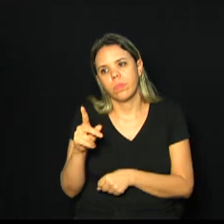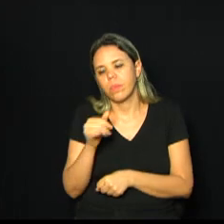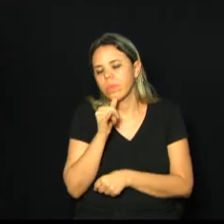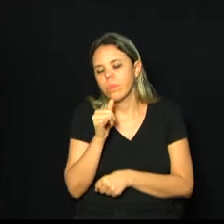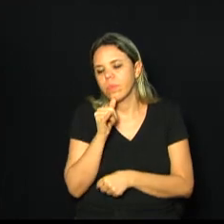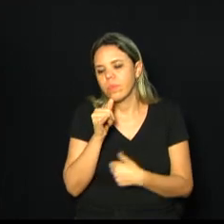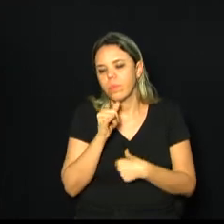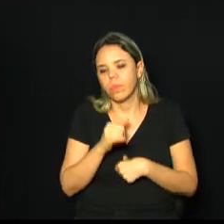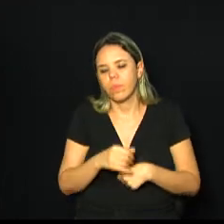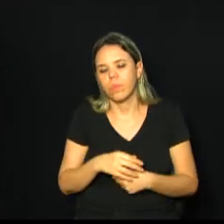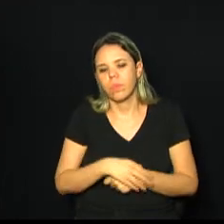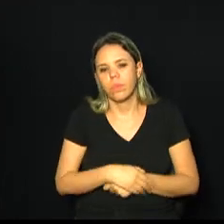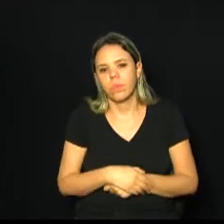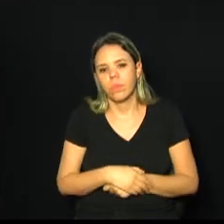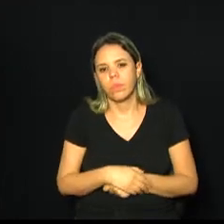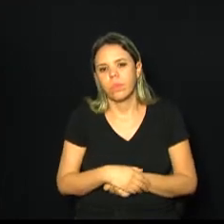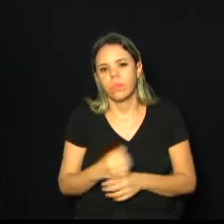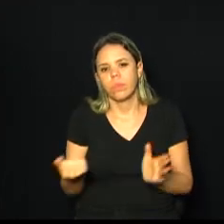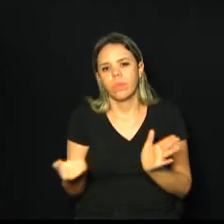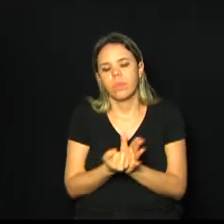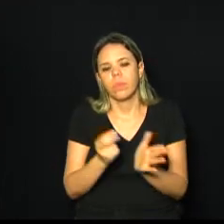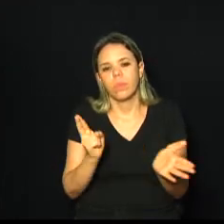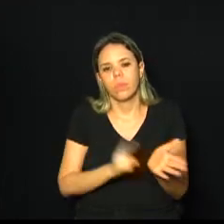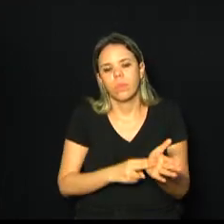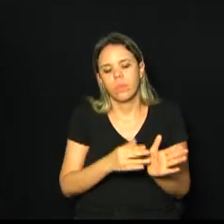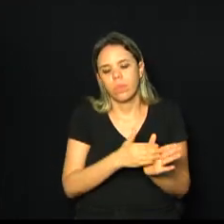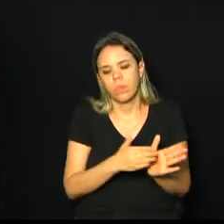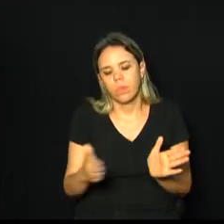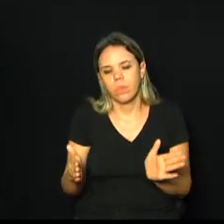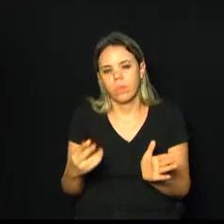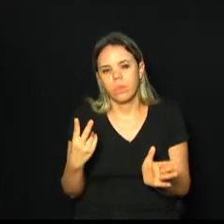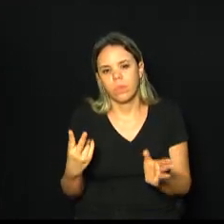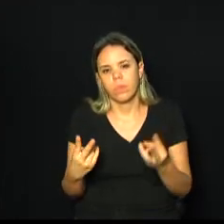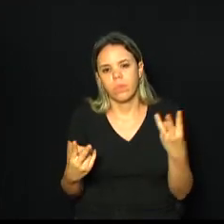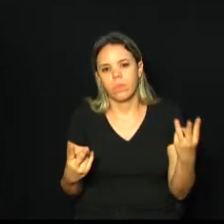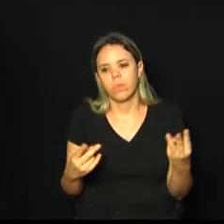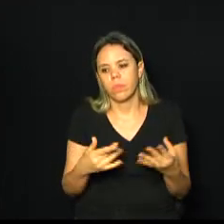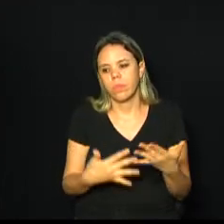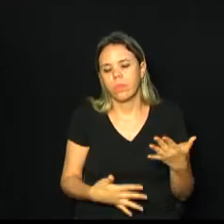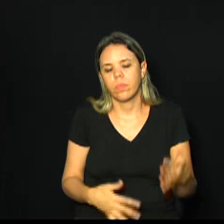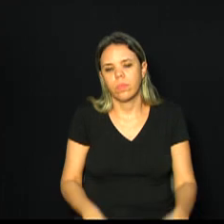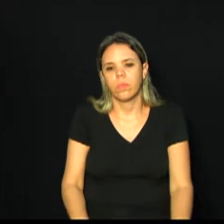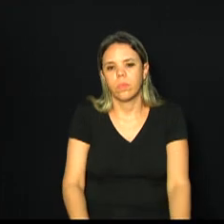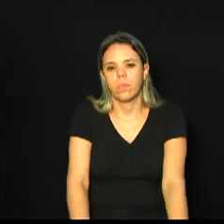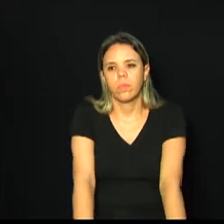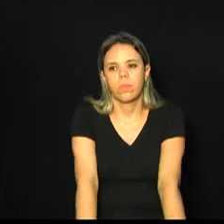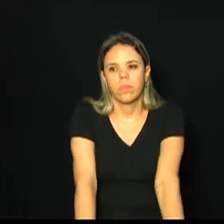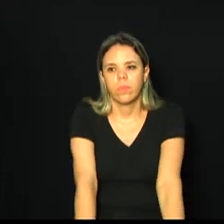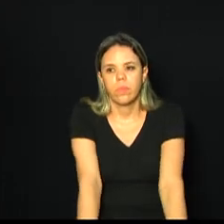exemplo, a autenticação em várias etapas, no caso 2 ou várias. Né?